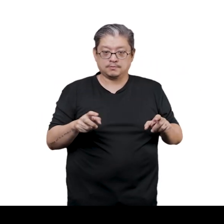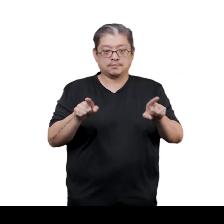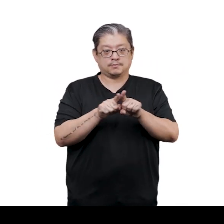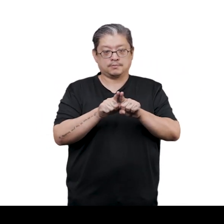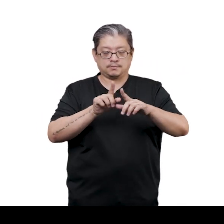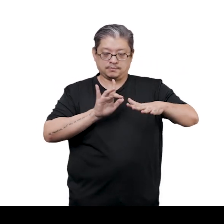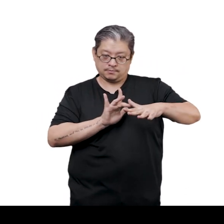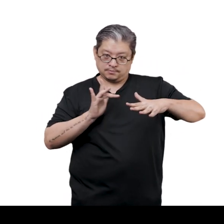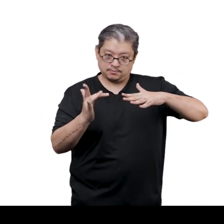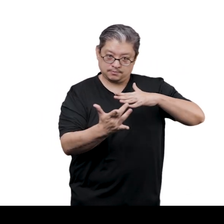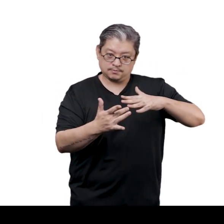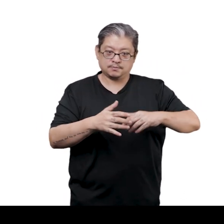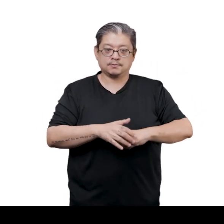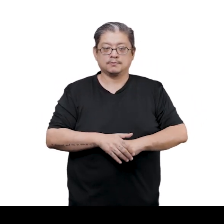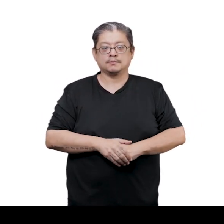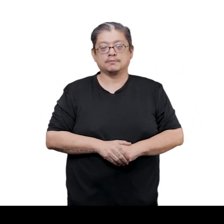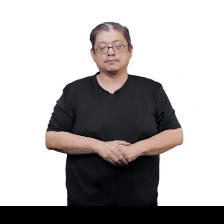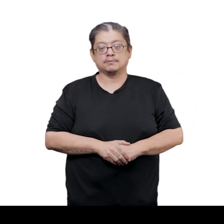redes sociais.